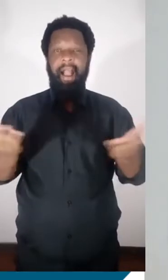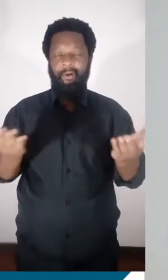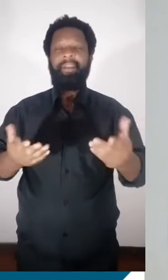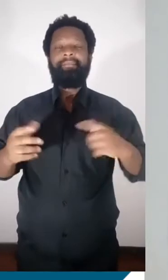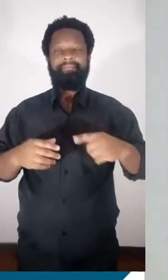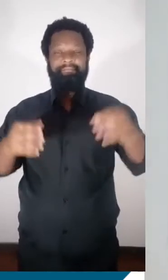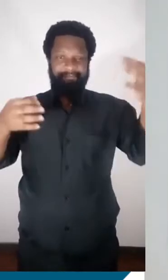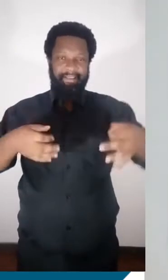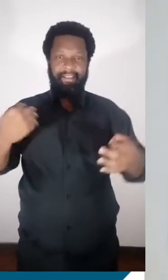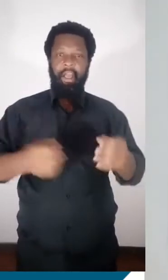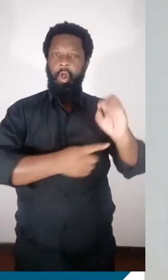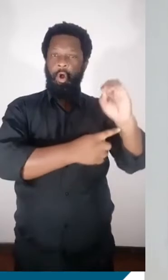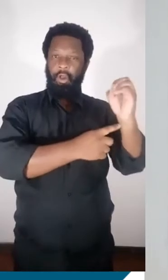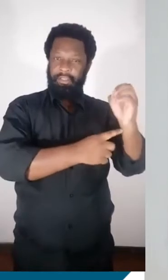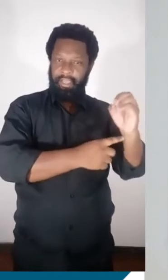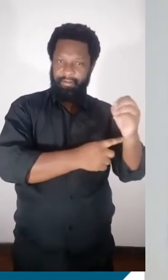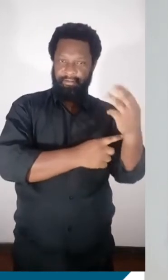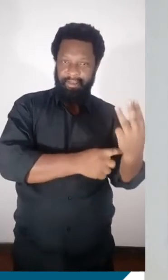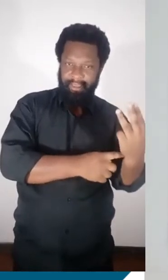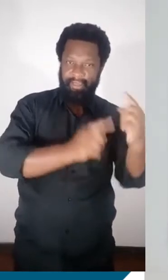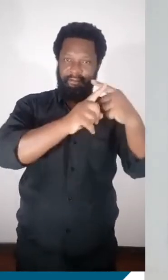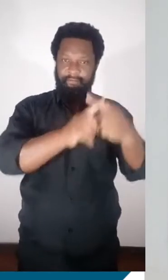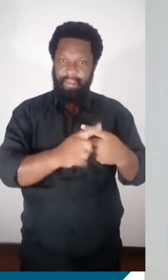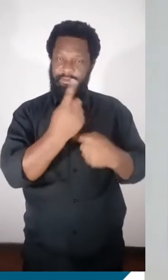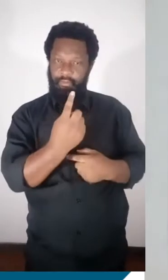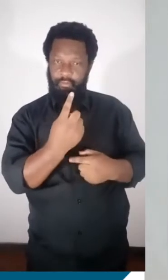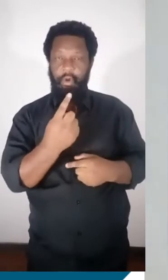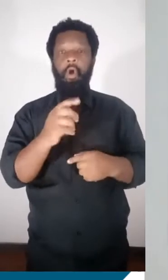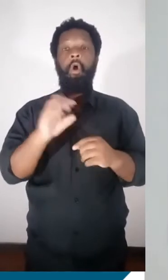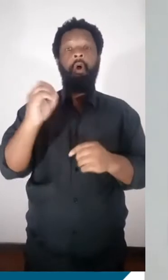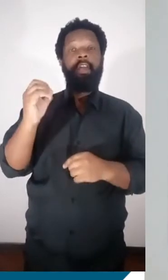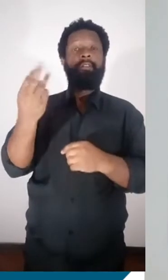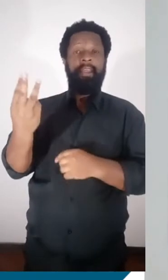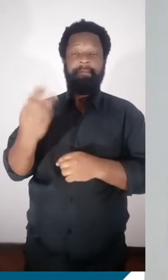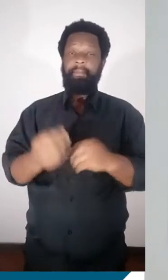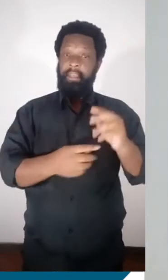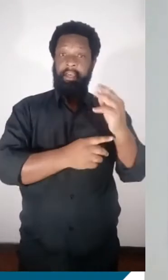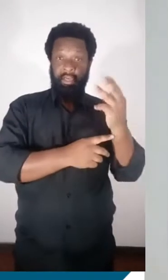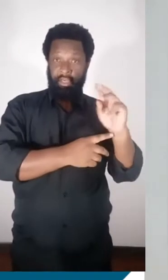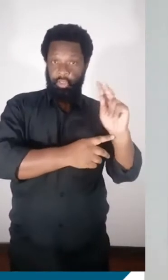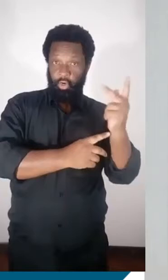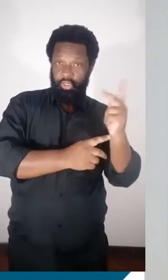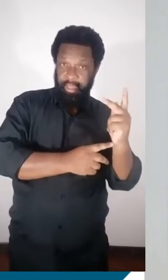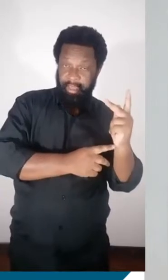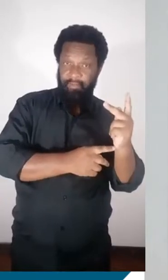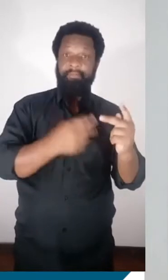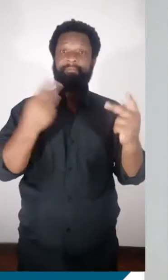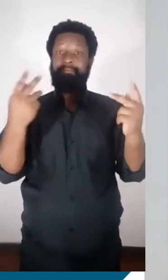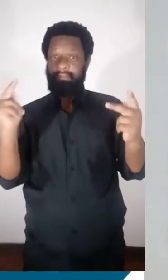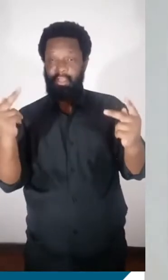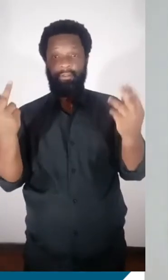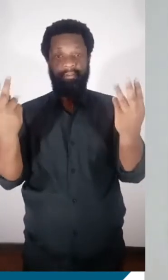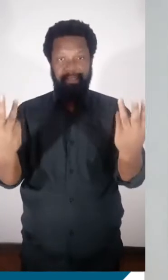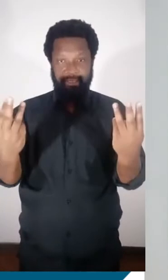agora vai estar certinho. 3 oxigênios, ó, 3 vezes 1, 3 oxigênios. 3 hidrogênios, 3 vezes